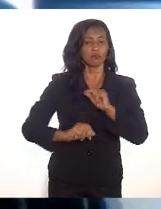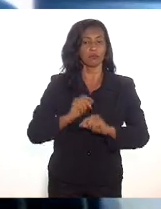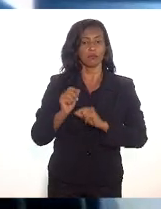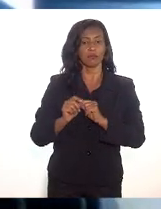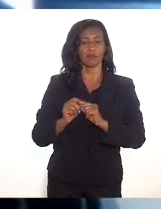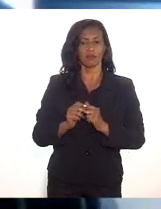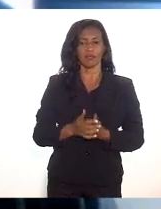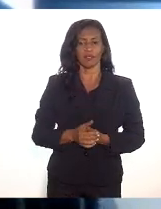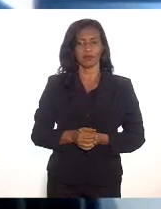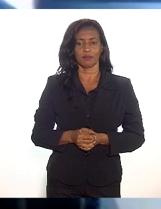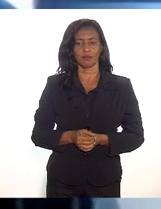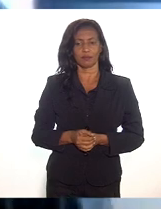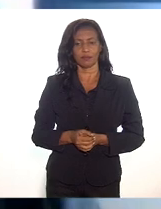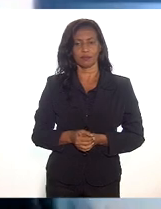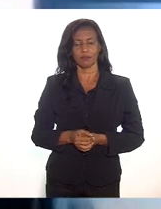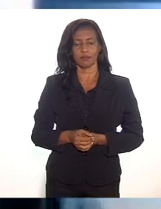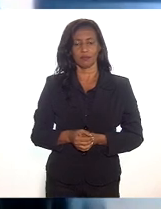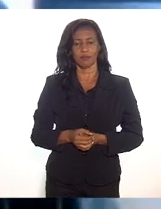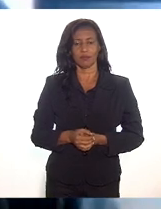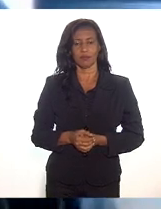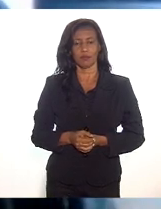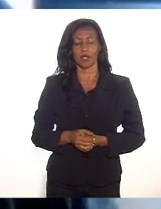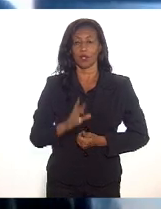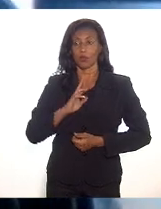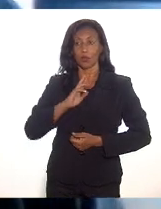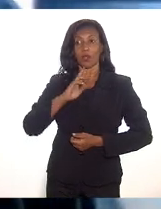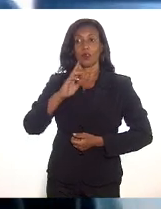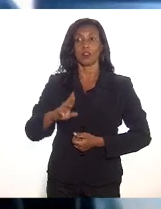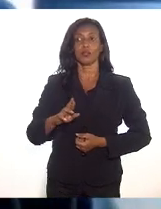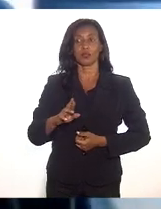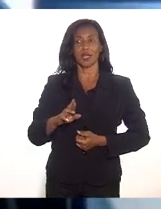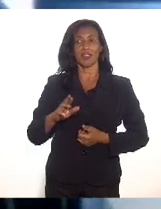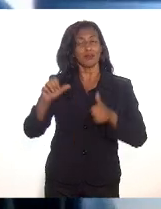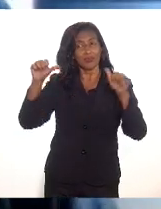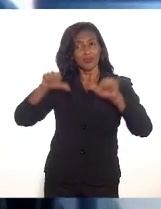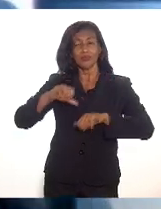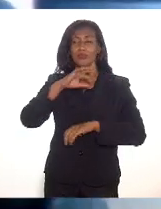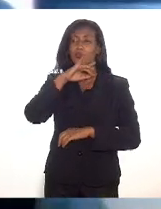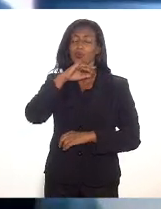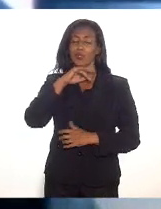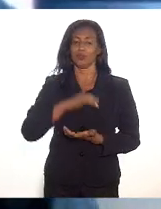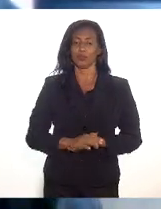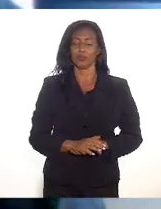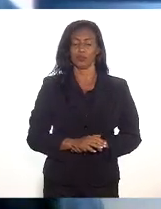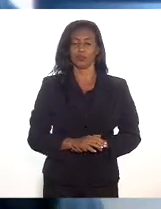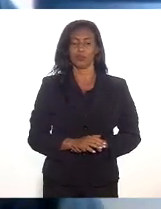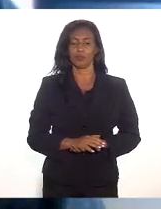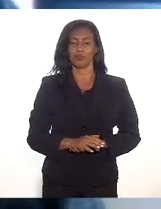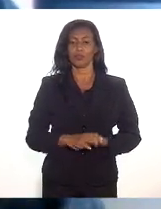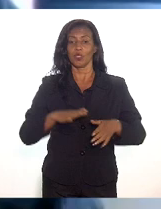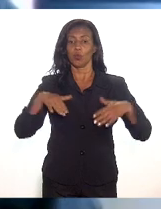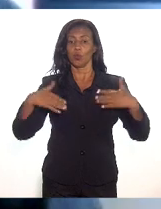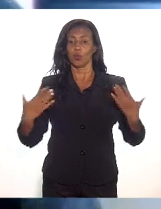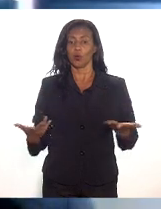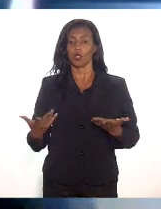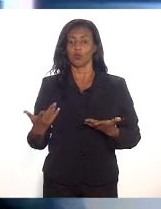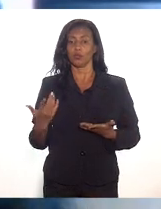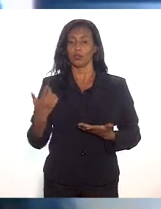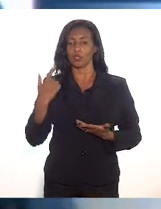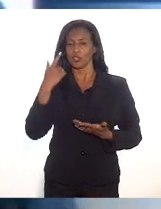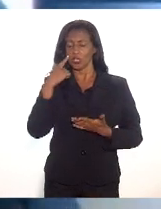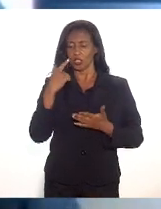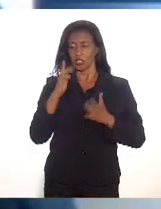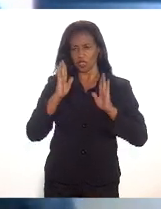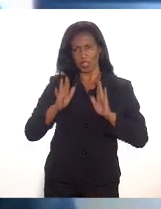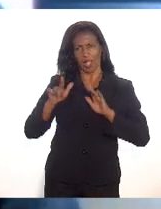melhorou agora? Melhorou. O resultado muito ruim. Então, quando a gente esteve no governo, a gente pegou todo